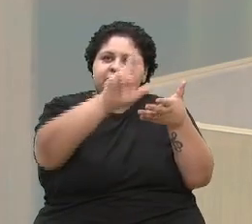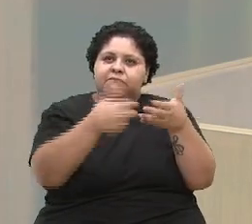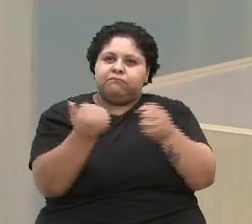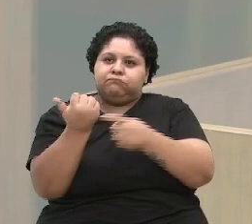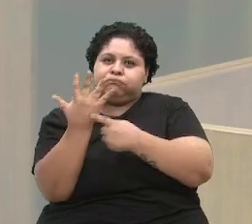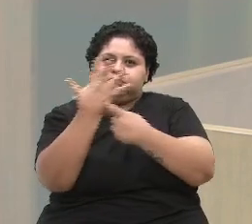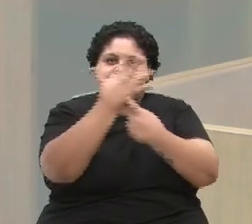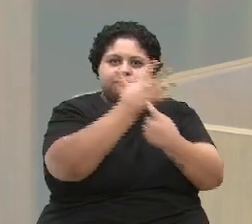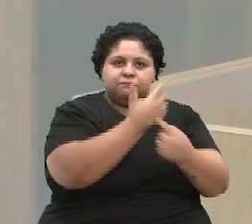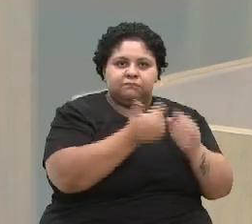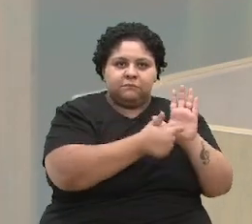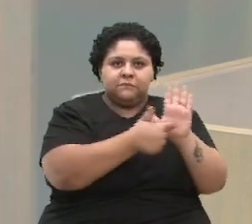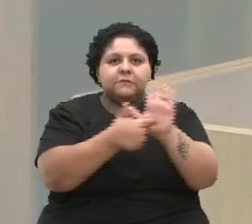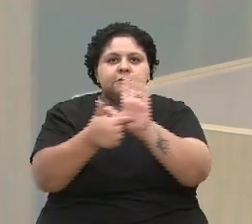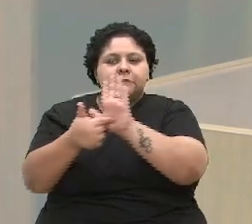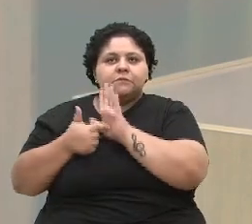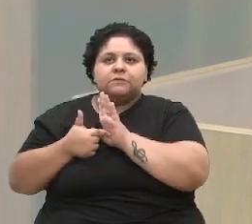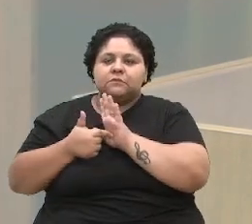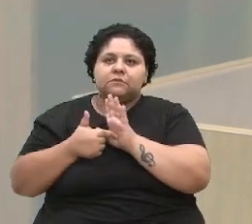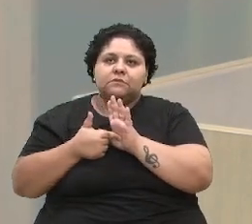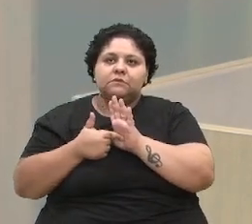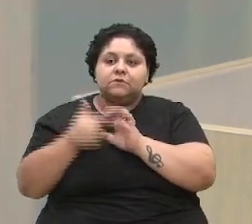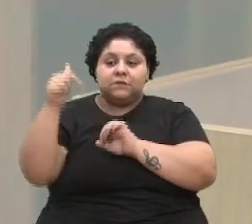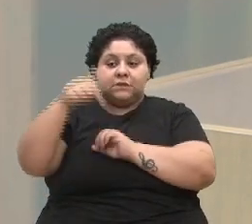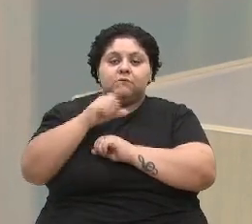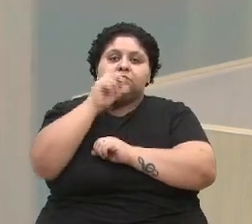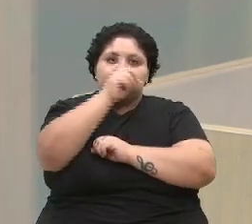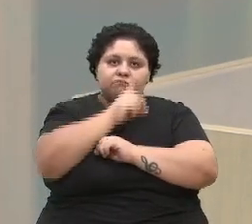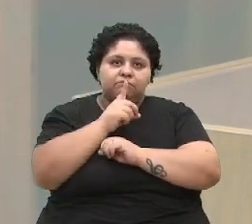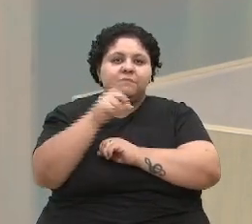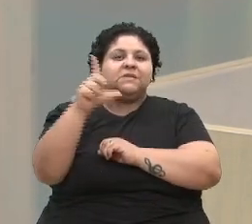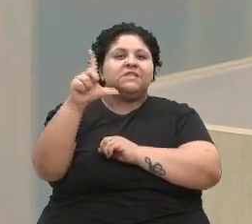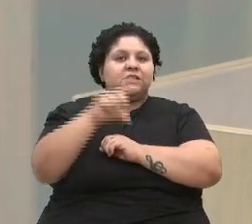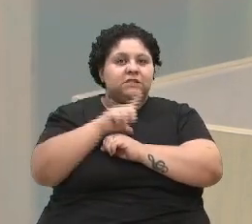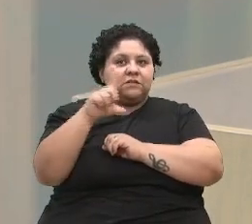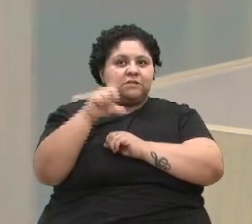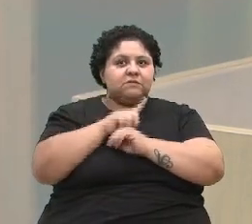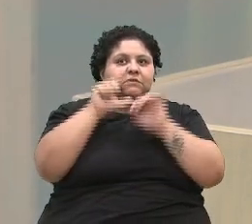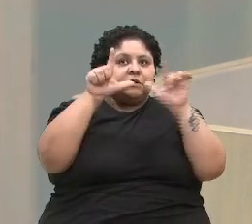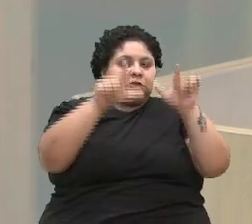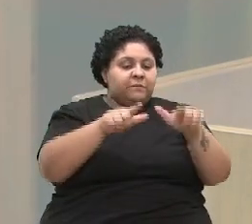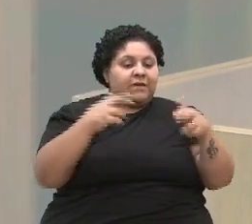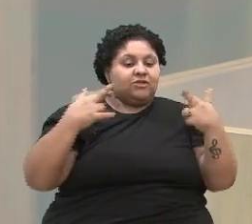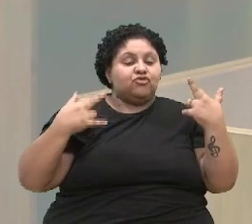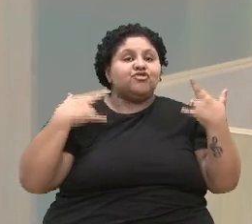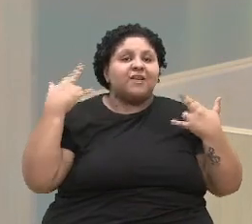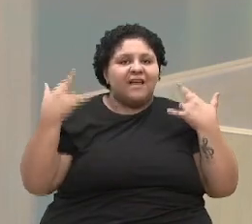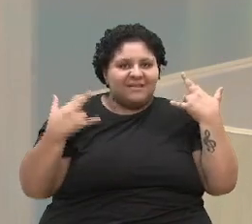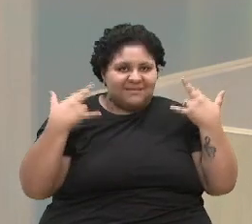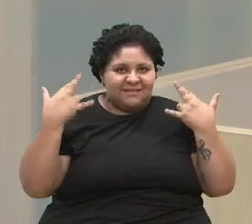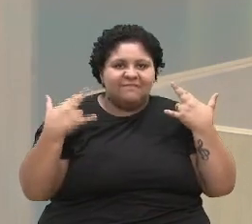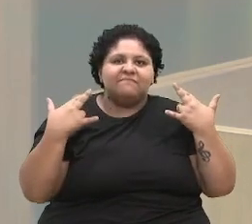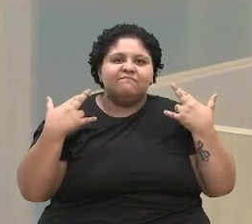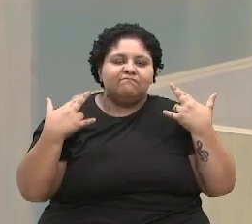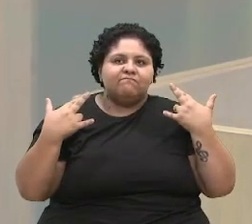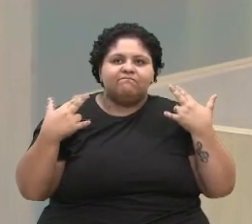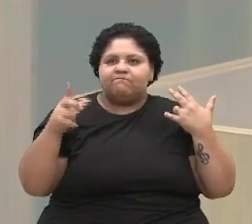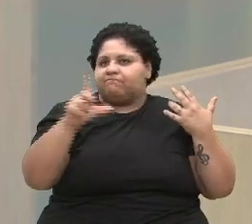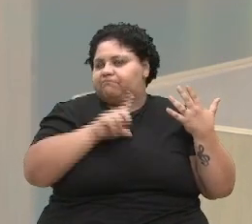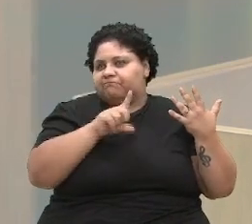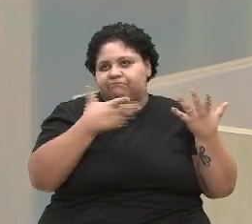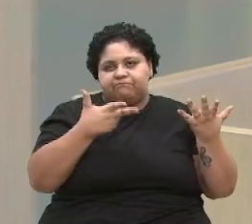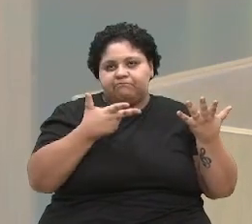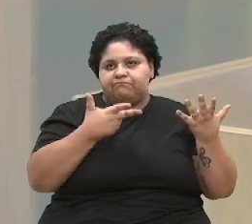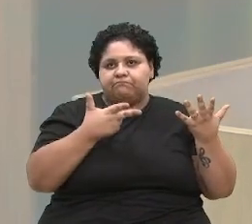se apresentando nesse domingo. Também tem um espaço de lazer ali, que tem